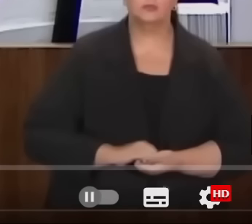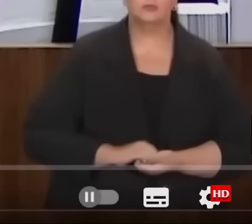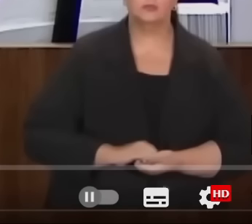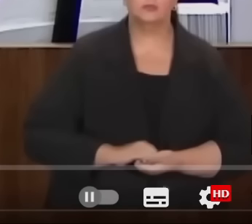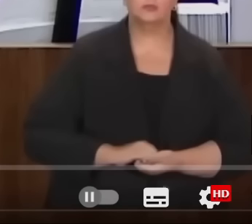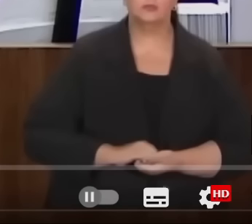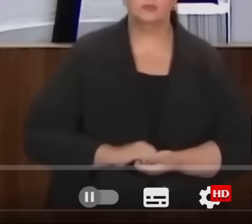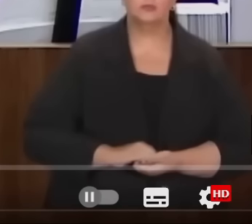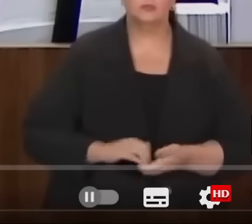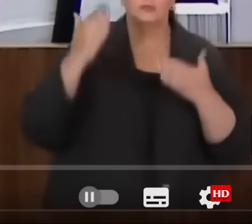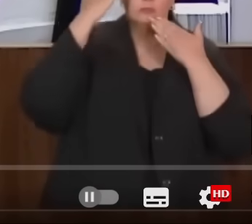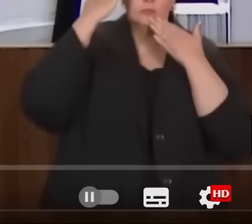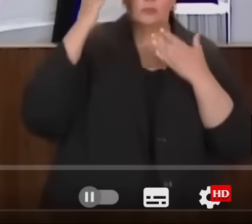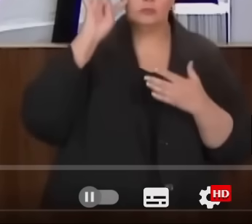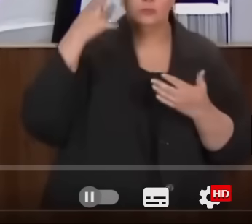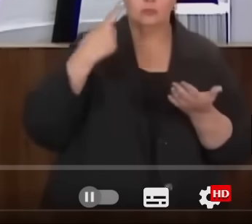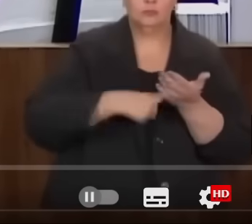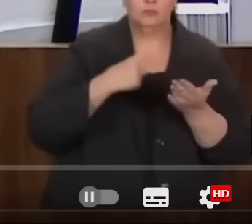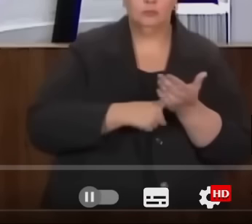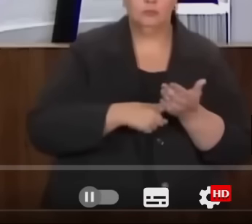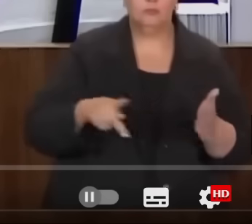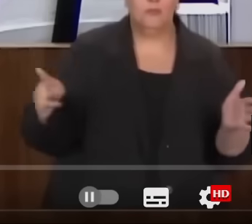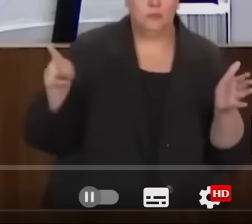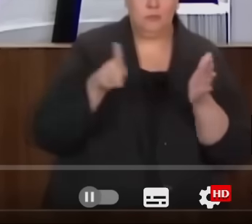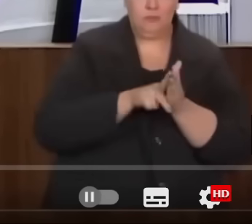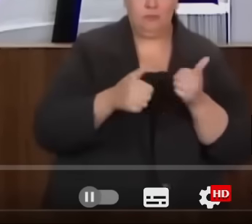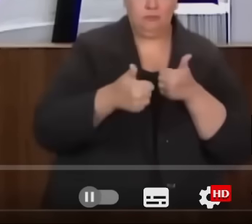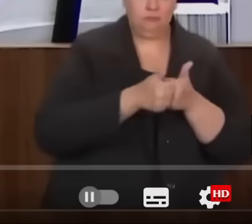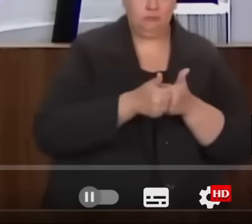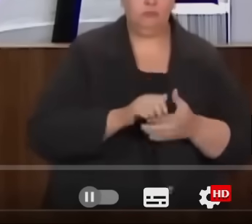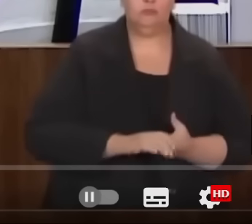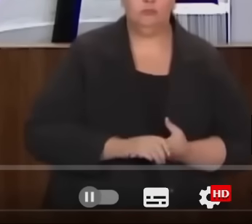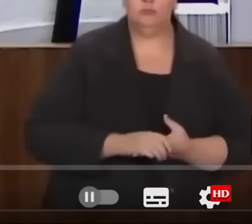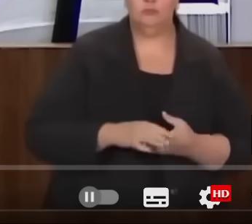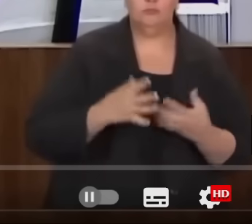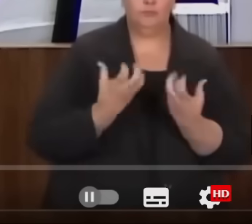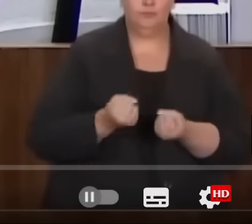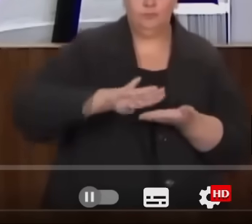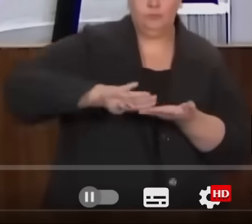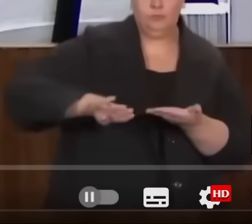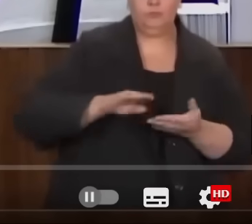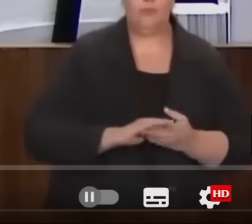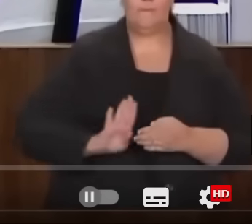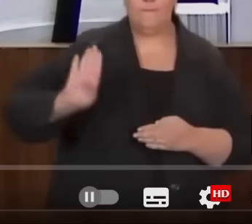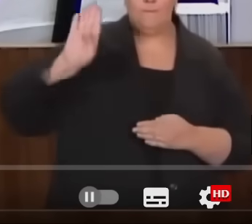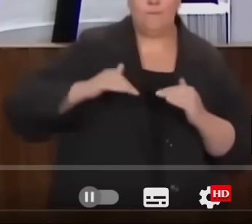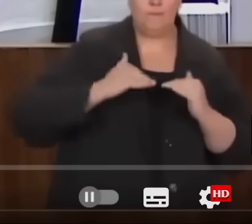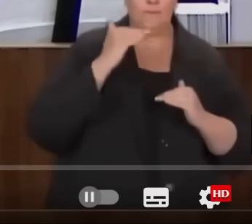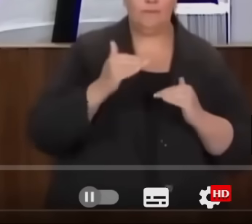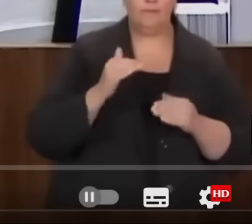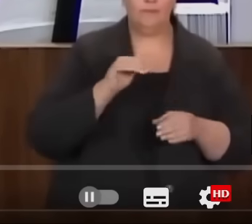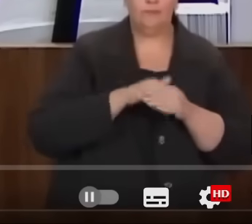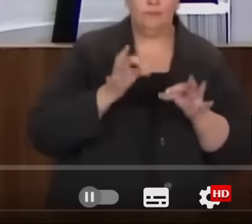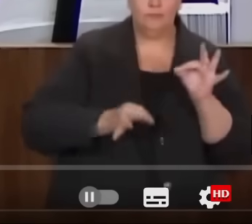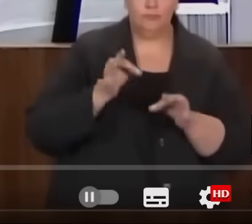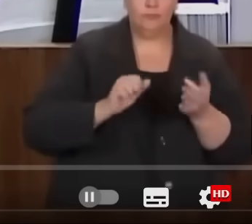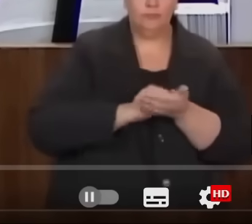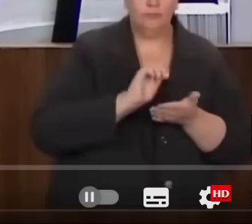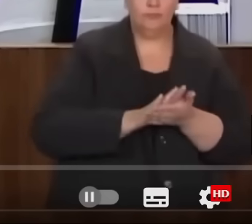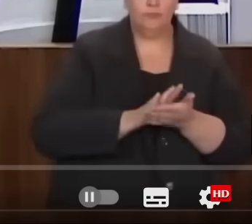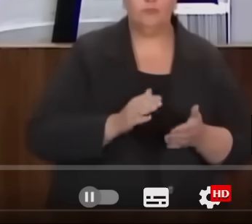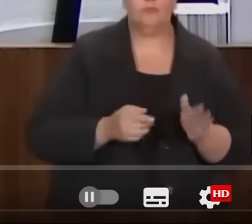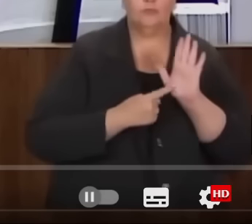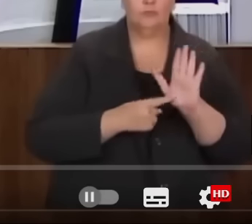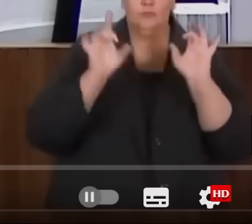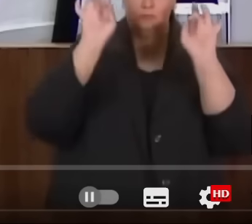seguir. Proclama o resultado. O tribunal, por unanimidade, rejeitou as preliminares e, no mérito, por maioria, A. Julgou procedentes os pedidos formulados na